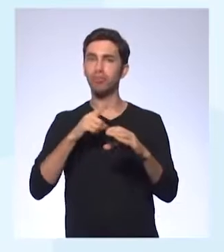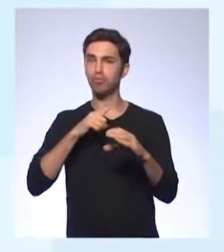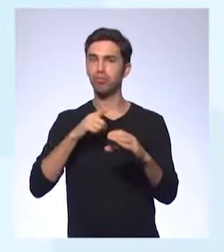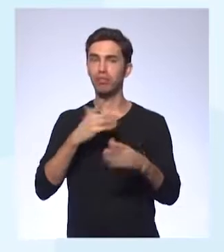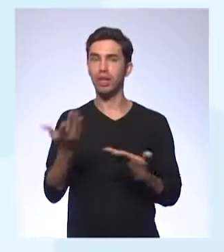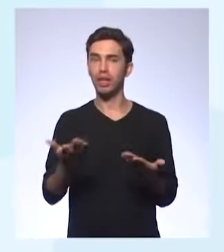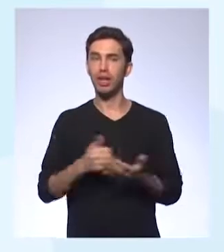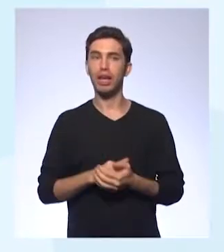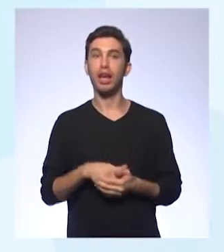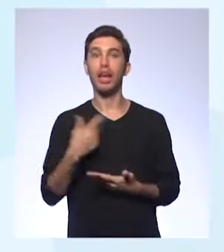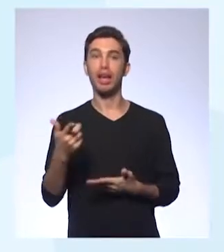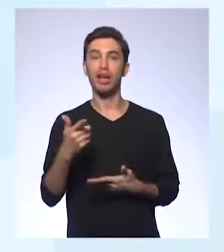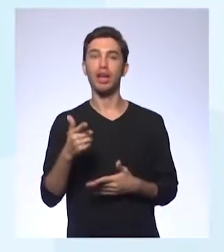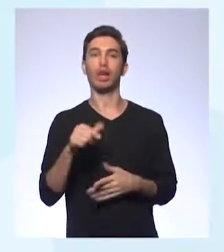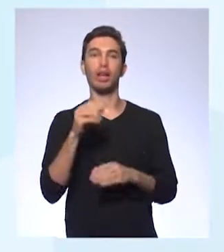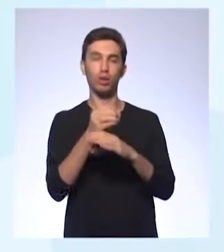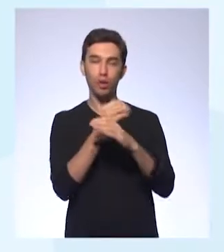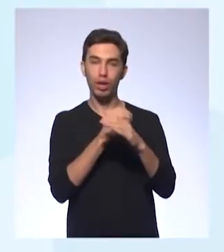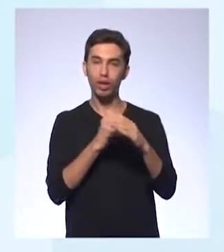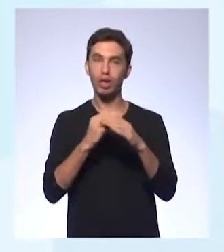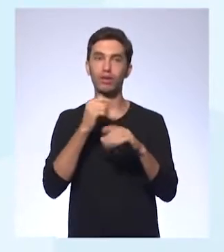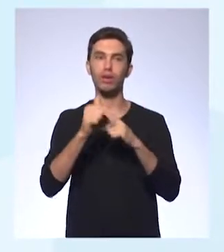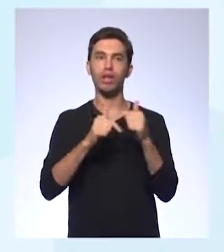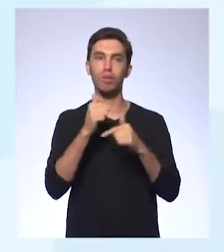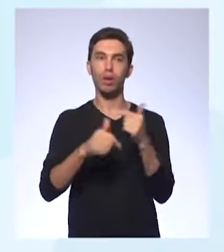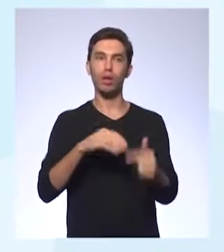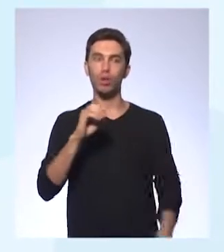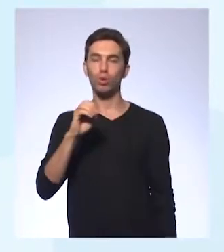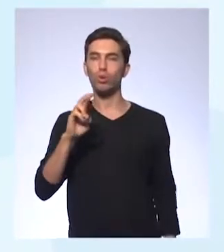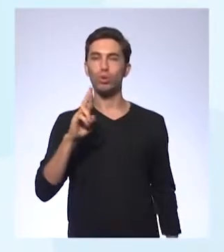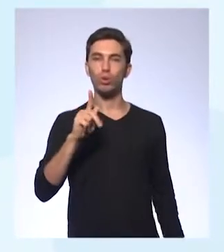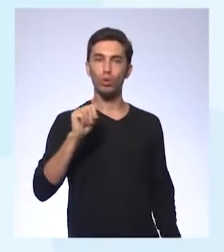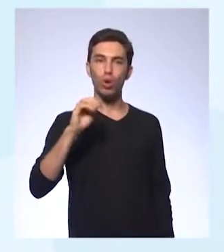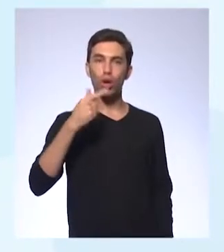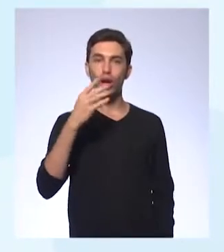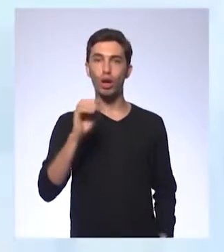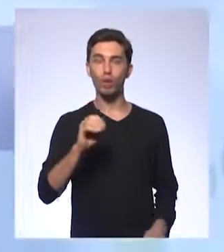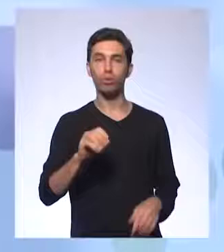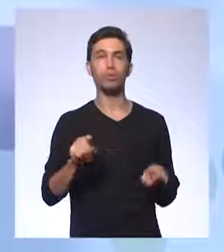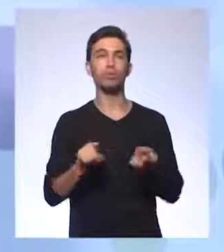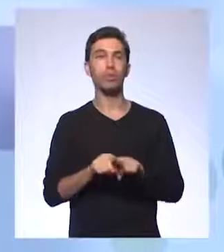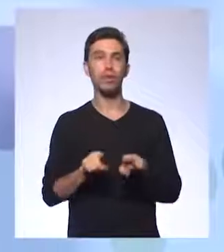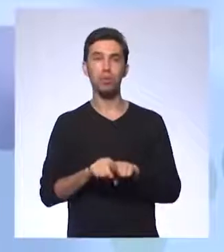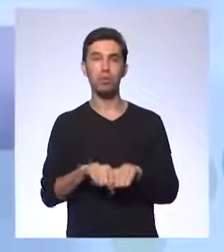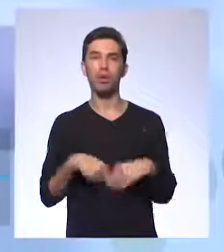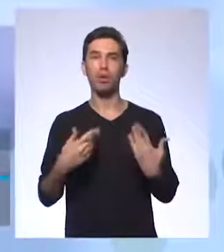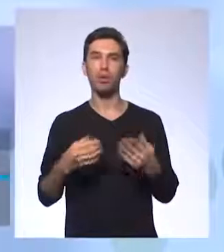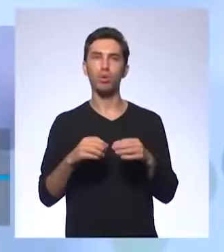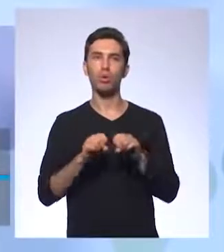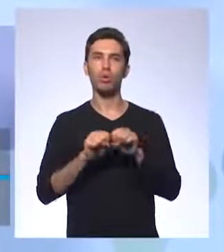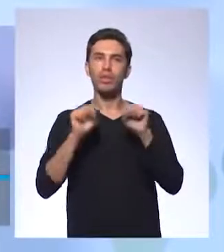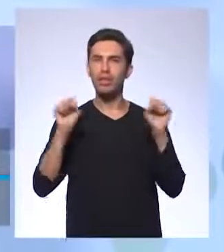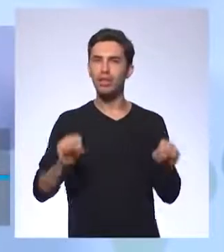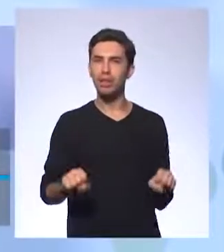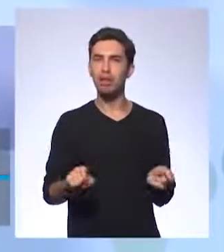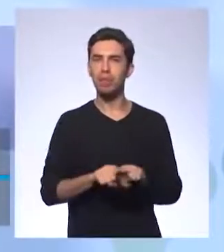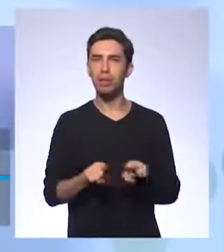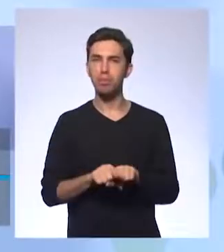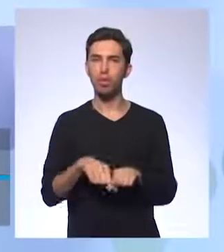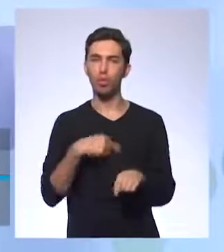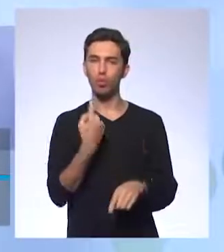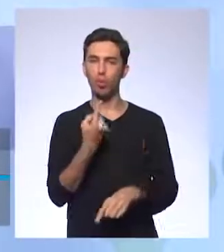fazer o papel de órgãos, tá bom? E até o papel, de alguma forma, de sistemas, né, em uma única